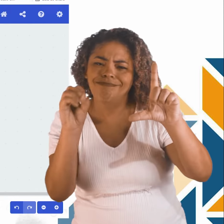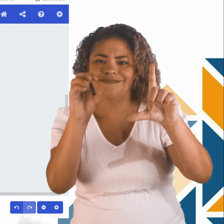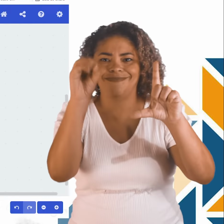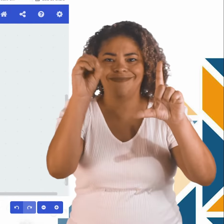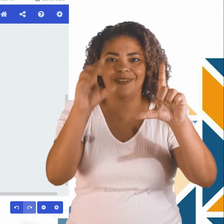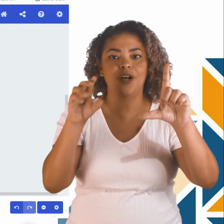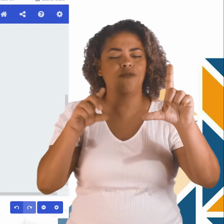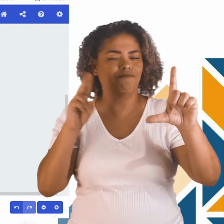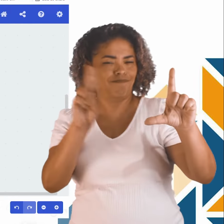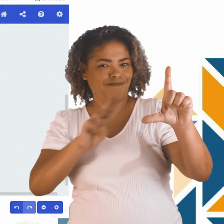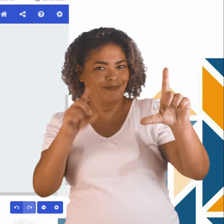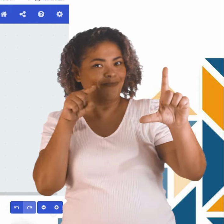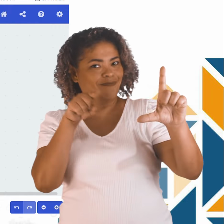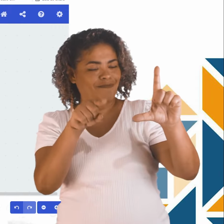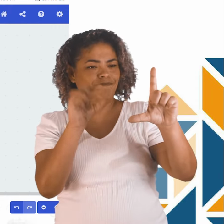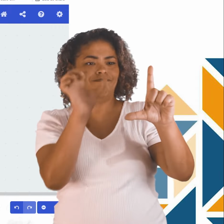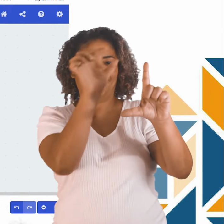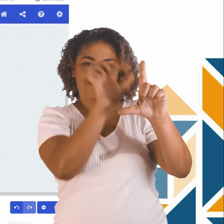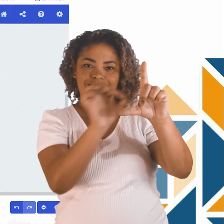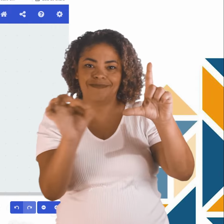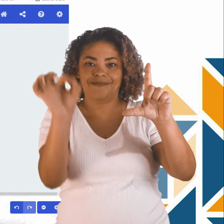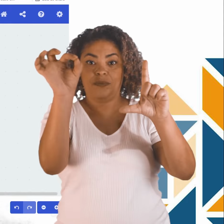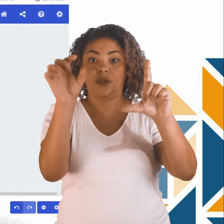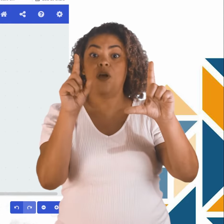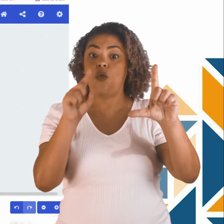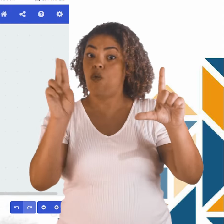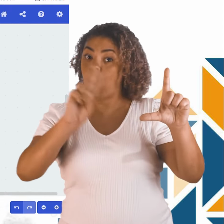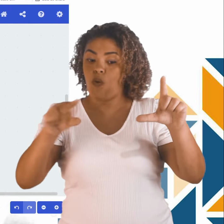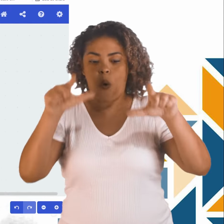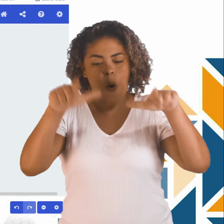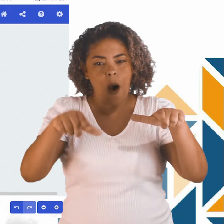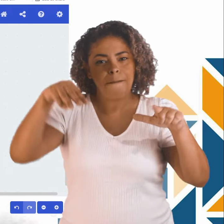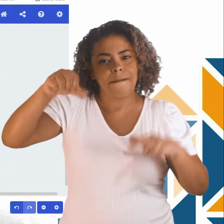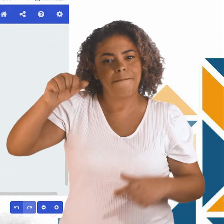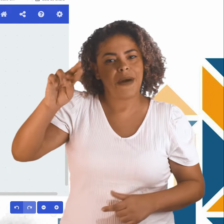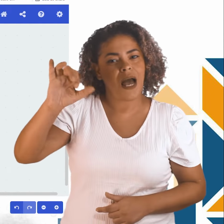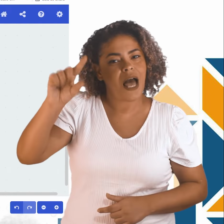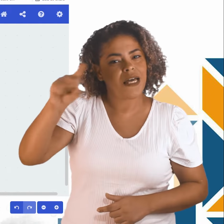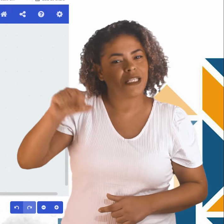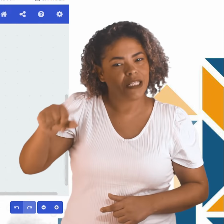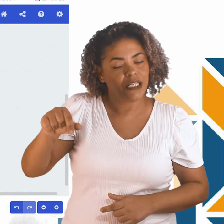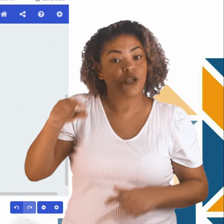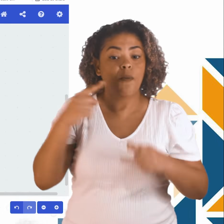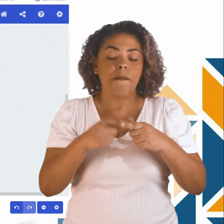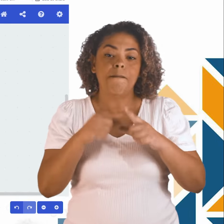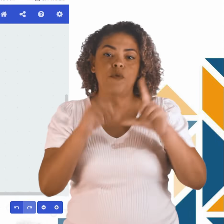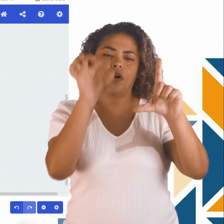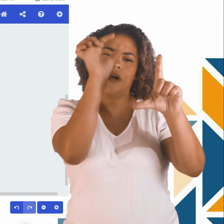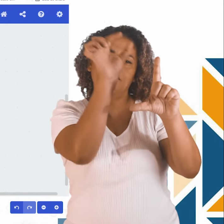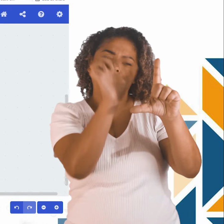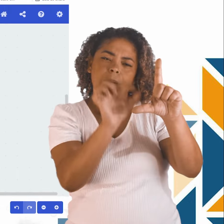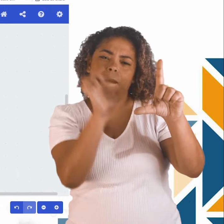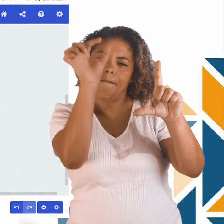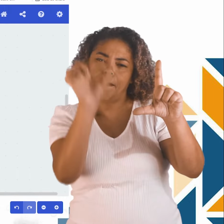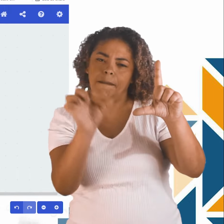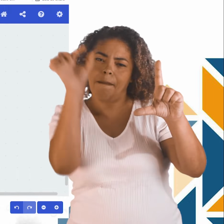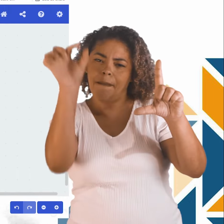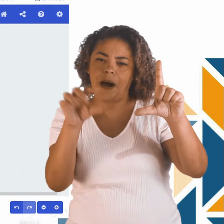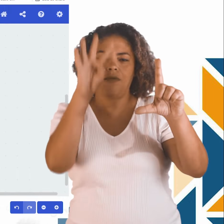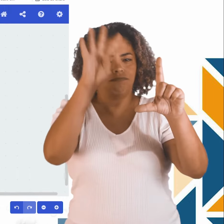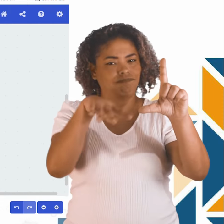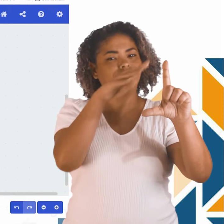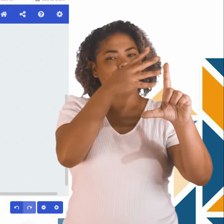que formam um quadrado. Esse quadrado é conhecido como matriz por estar distribuído em linhas e colunas de